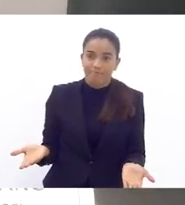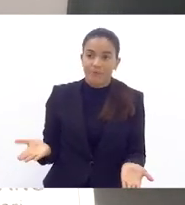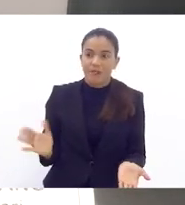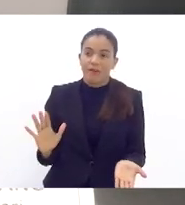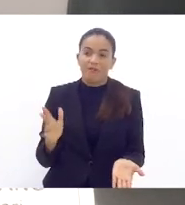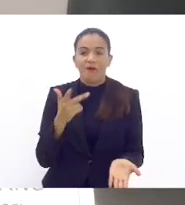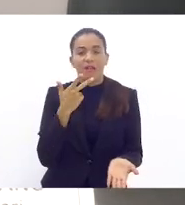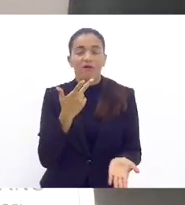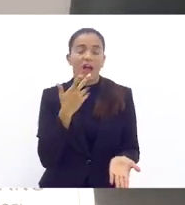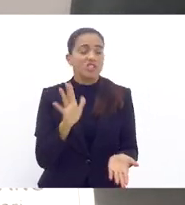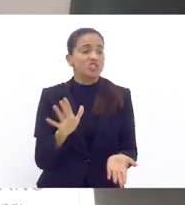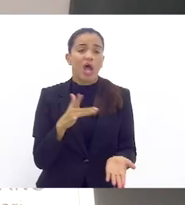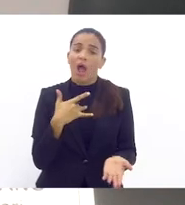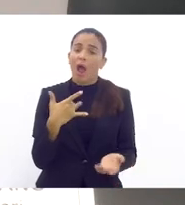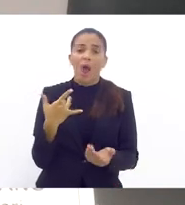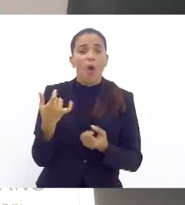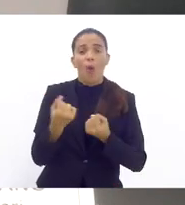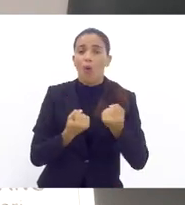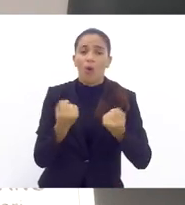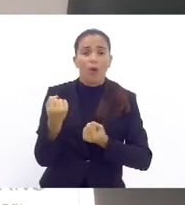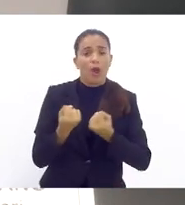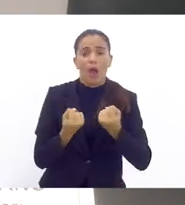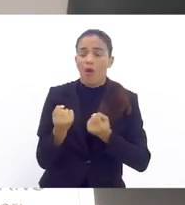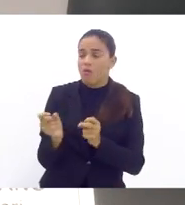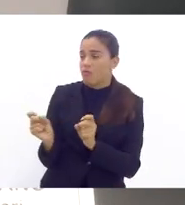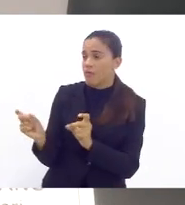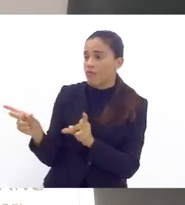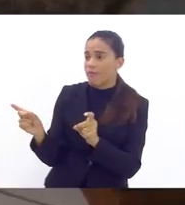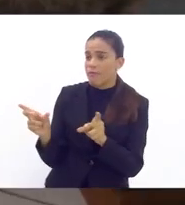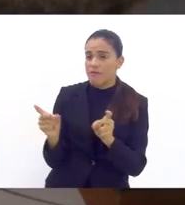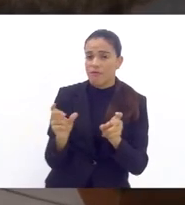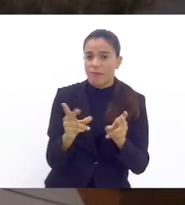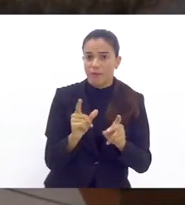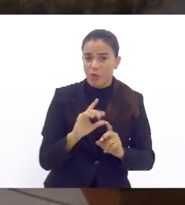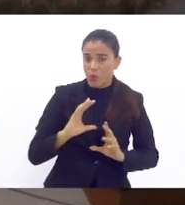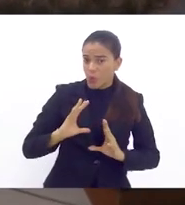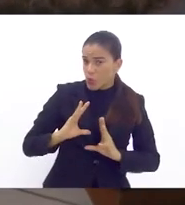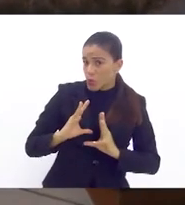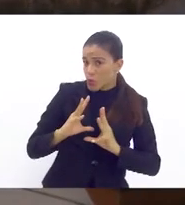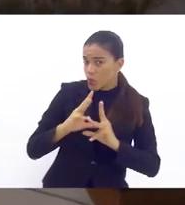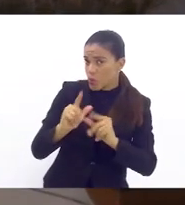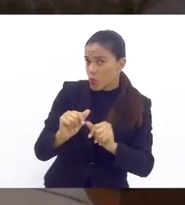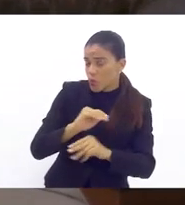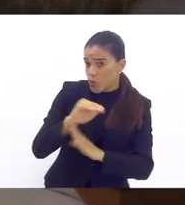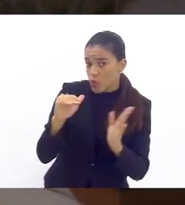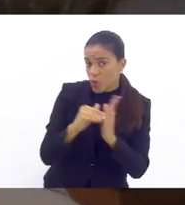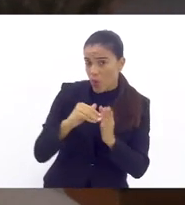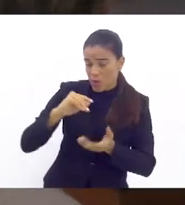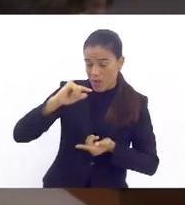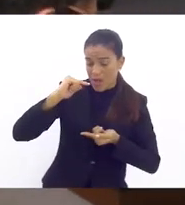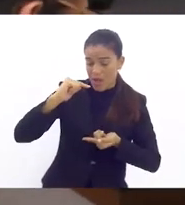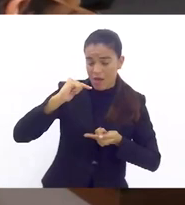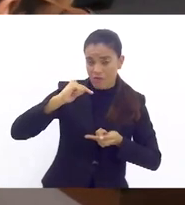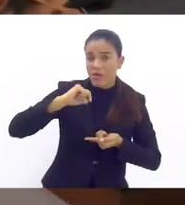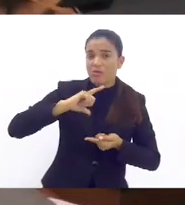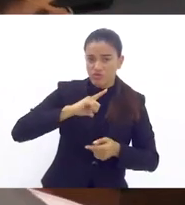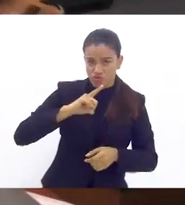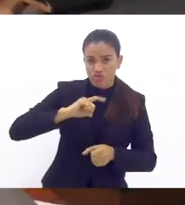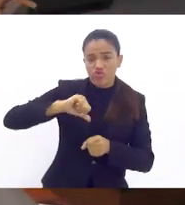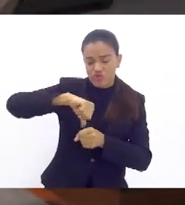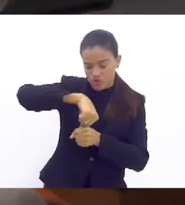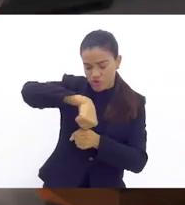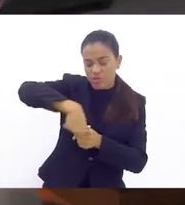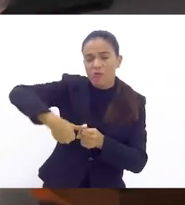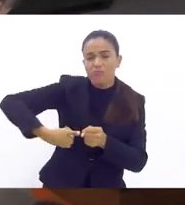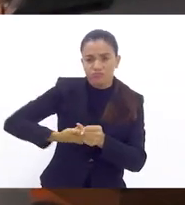ficavam naquele ponto e o carro passava vendendo para eles. E todas as garrafinhas tinham lá que ele tinha um rótulo da água? Todas estavam